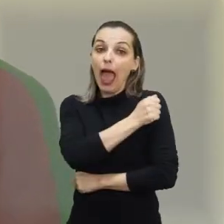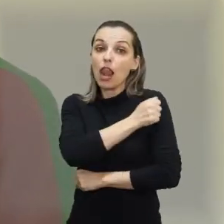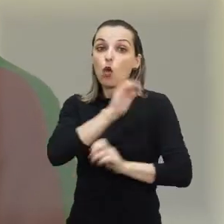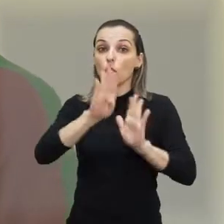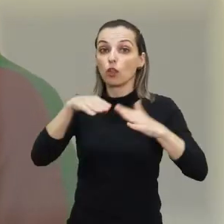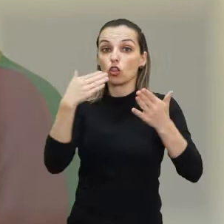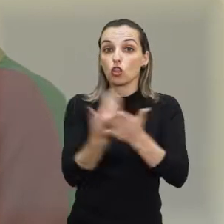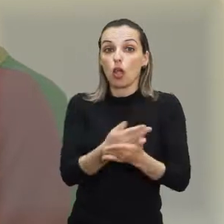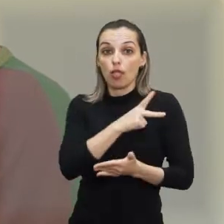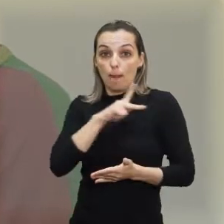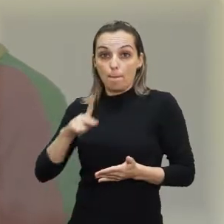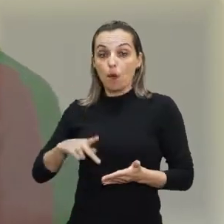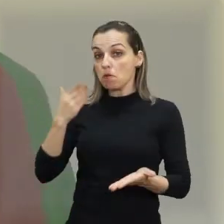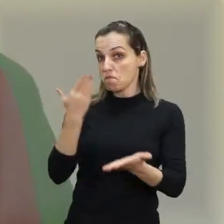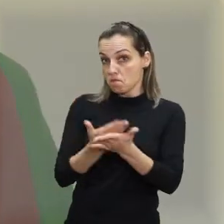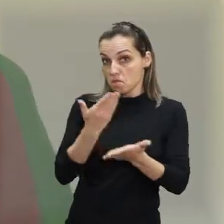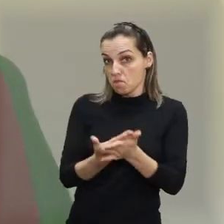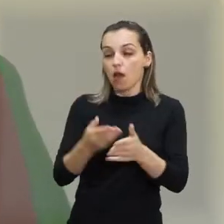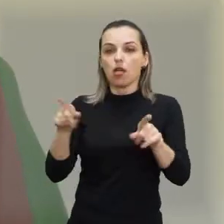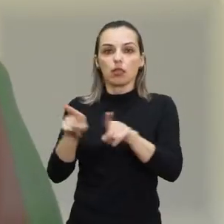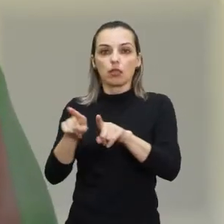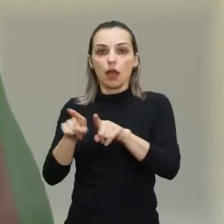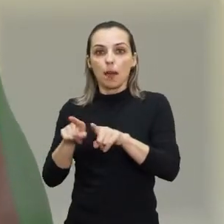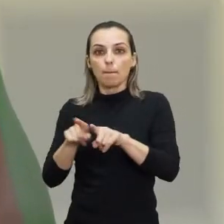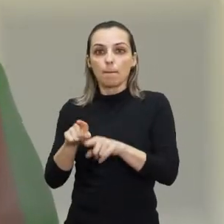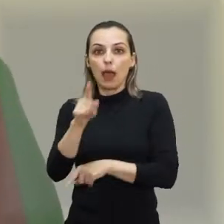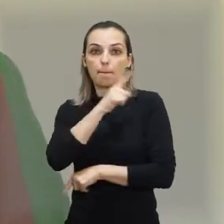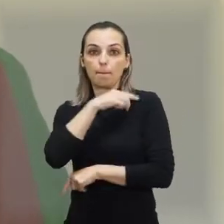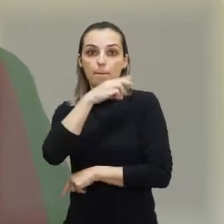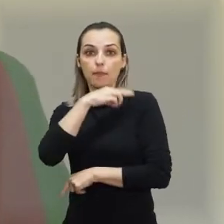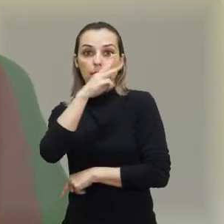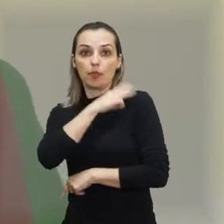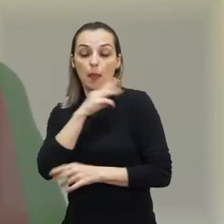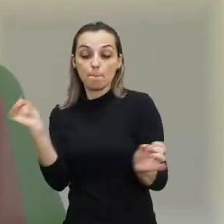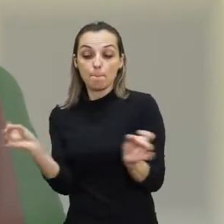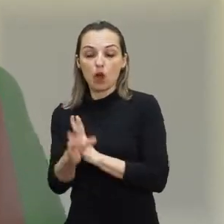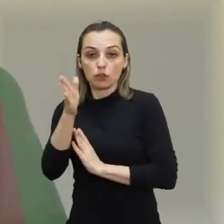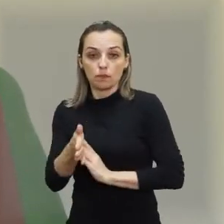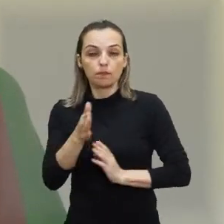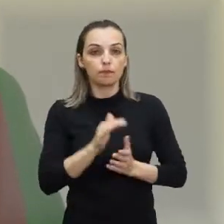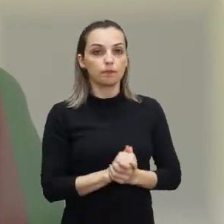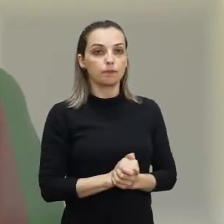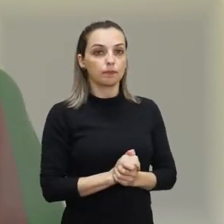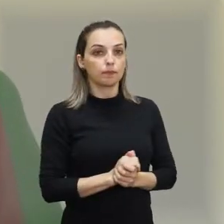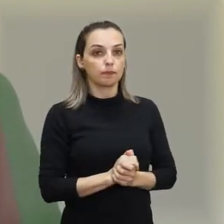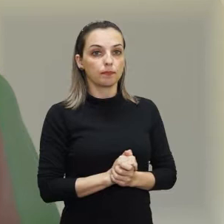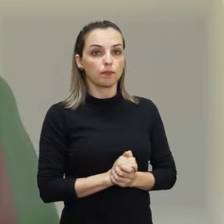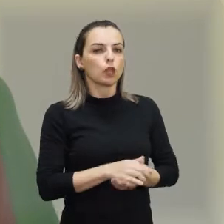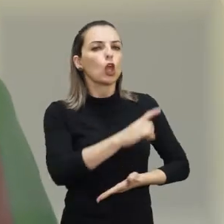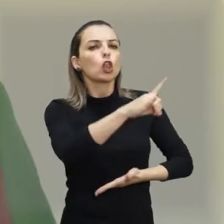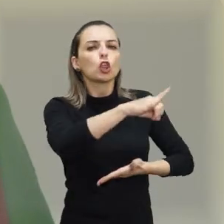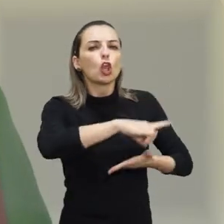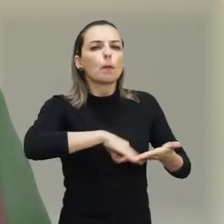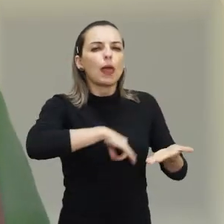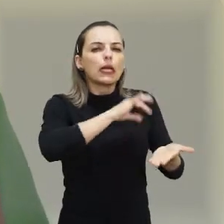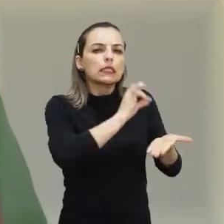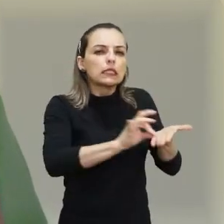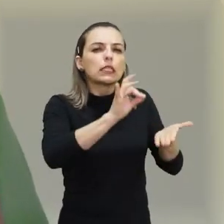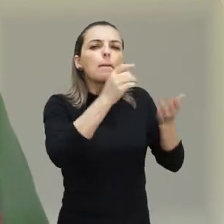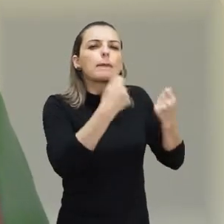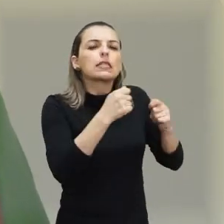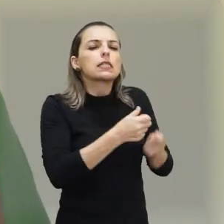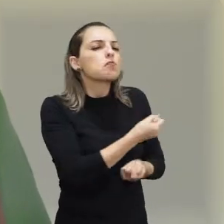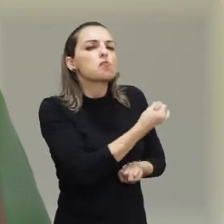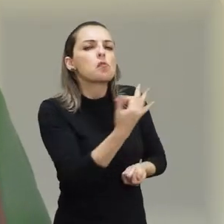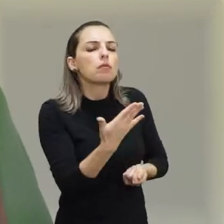os alunos devem ser provenientes de escolas públicas em ter terminado o ensino médio e quais os